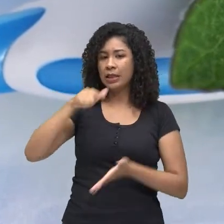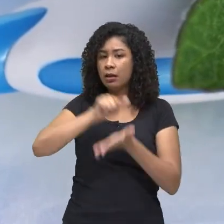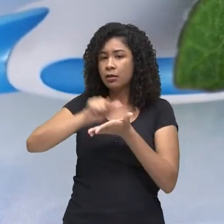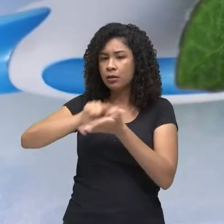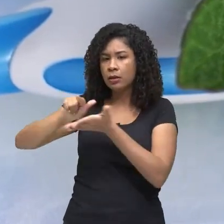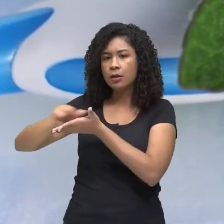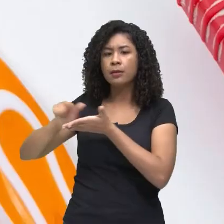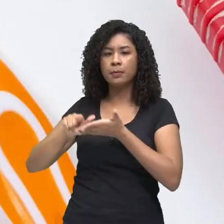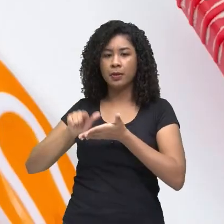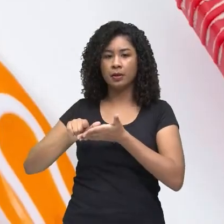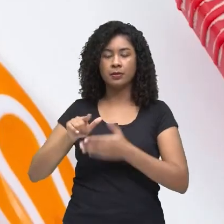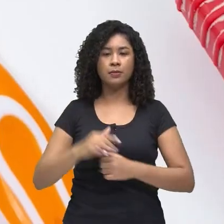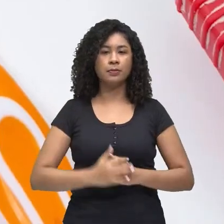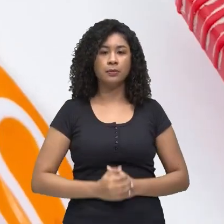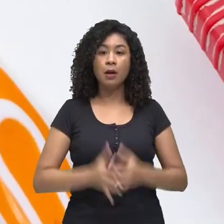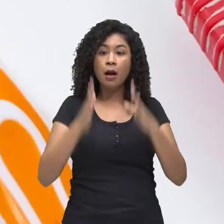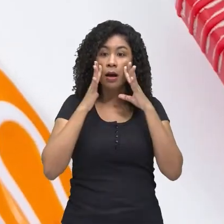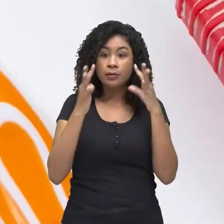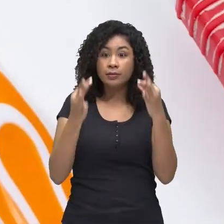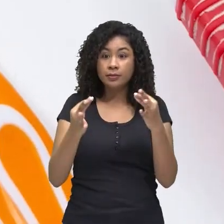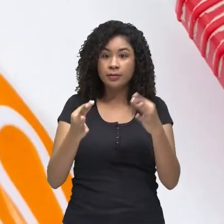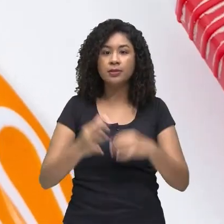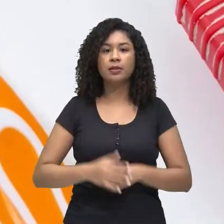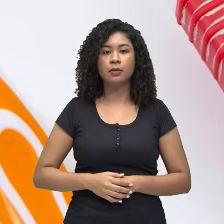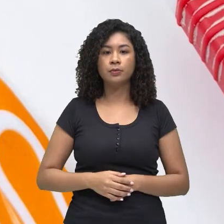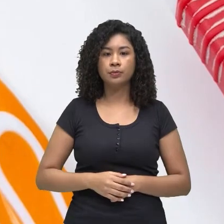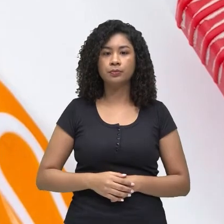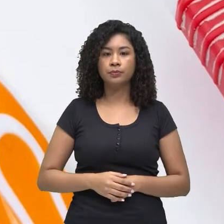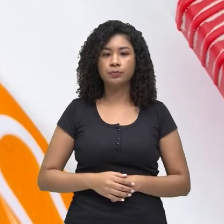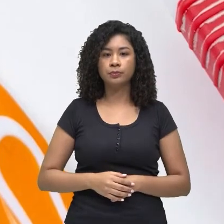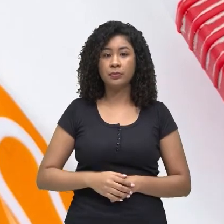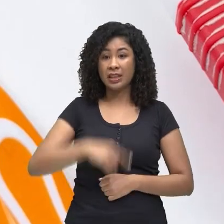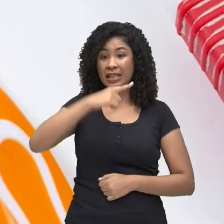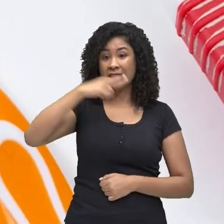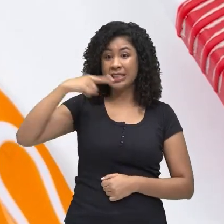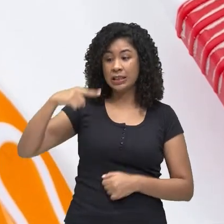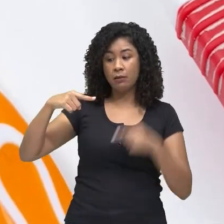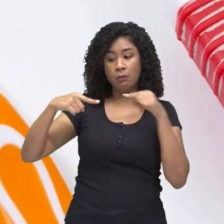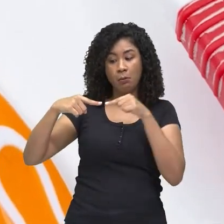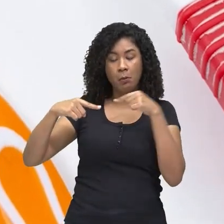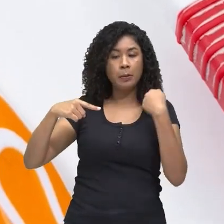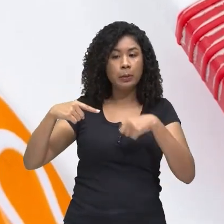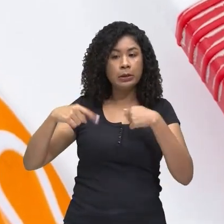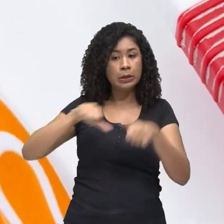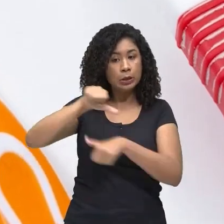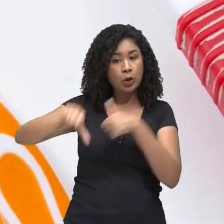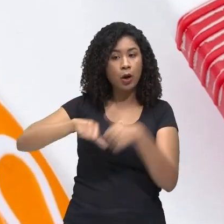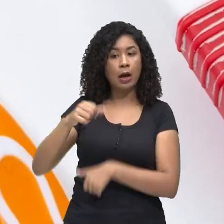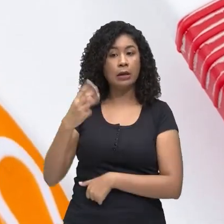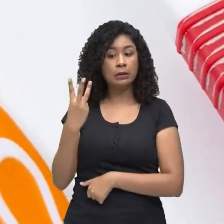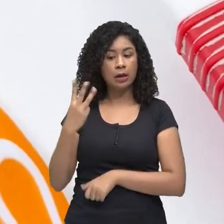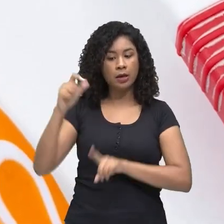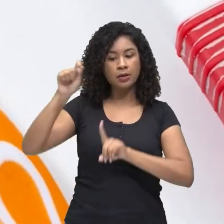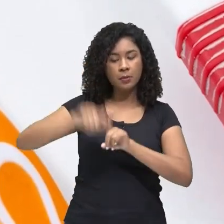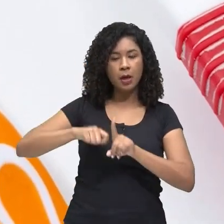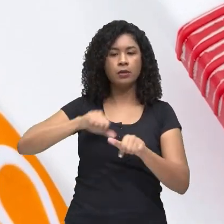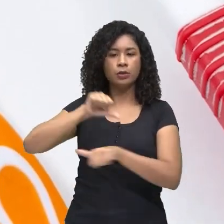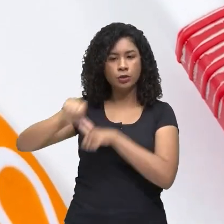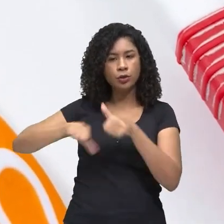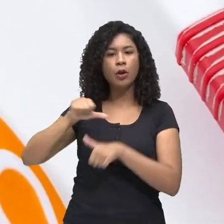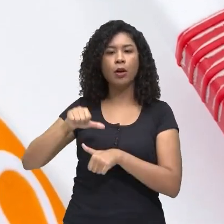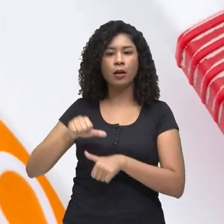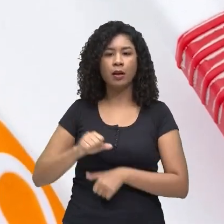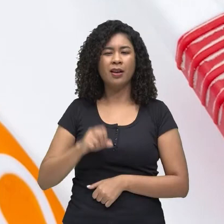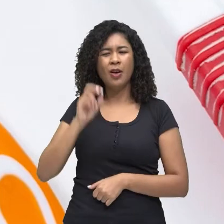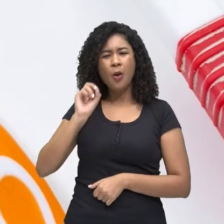a escovação. E atenção, a escova de dente deve ser tocada a cada 3 meses, ou assim que você perceber que suas cerdas, que